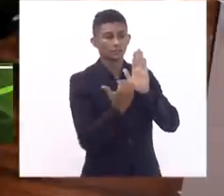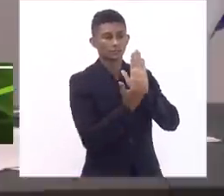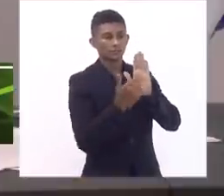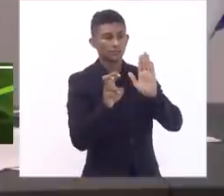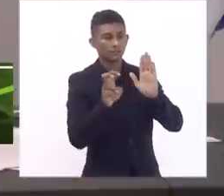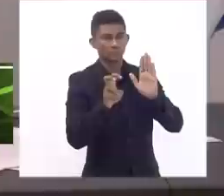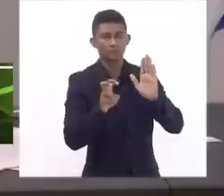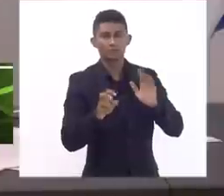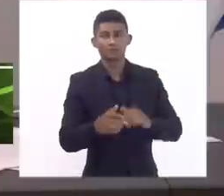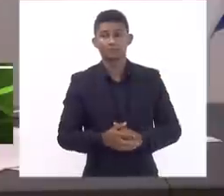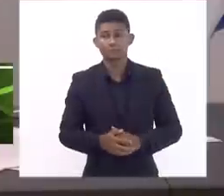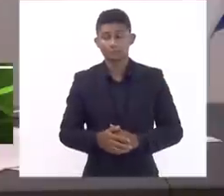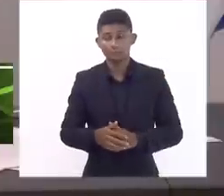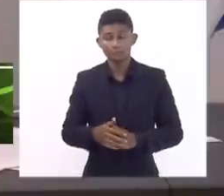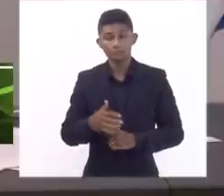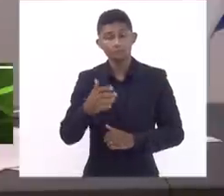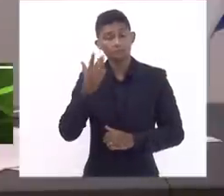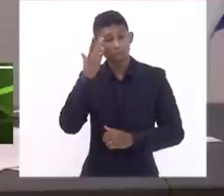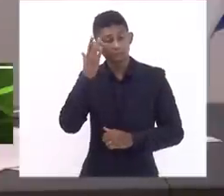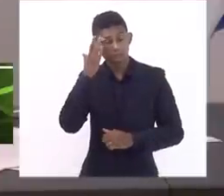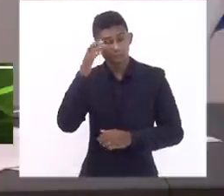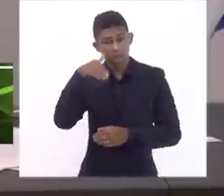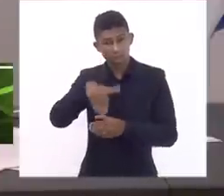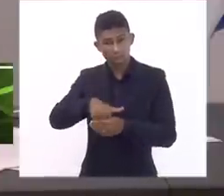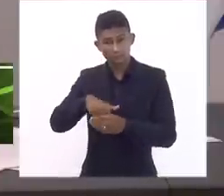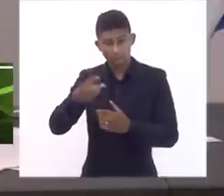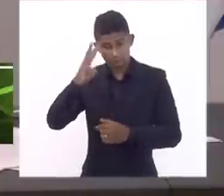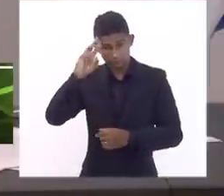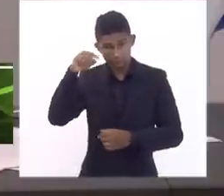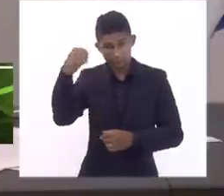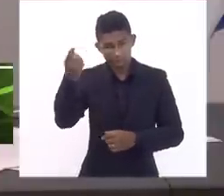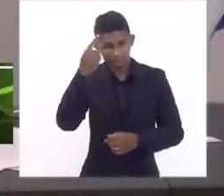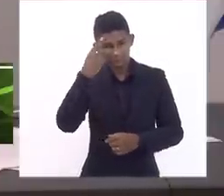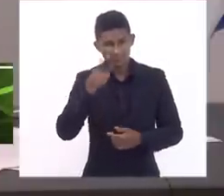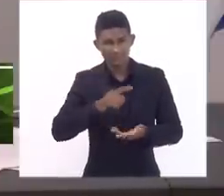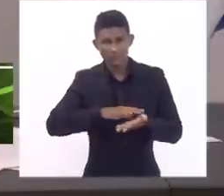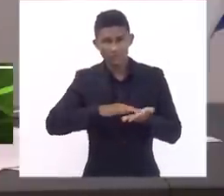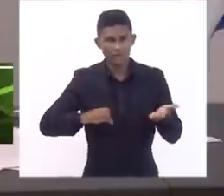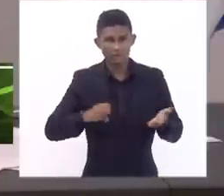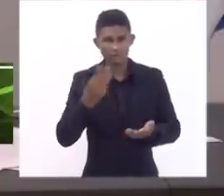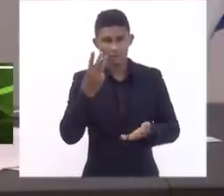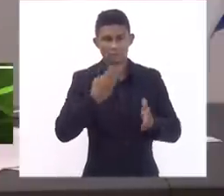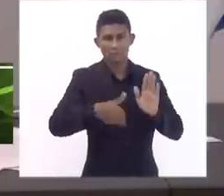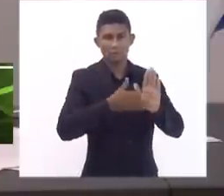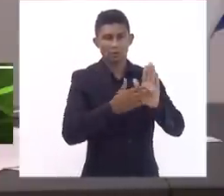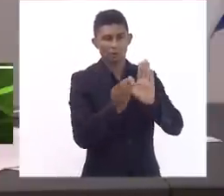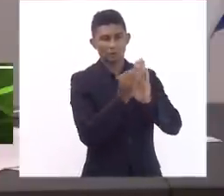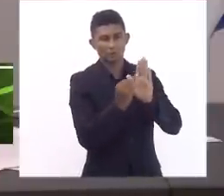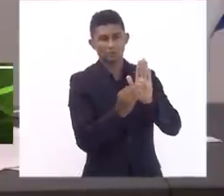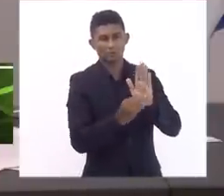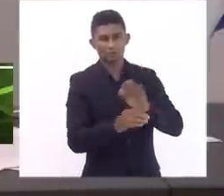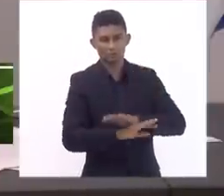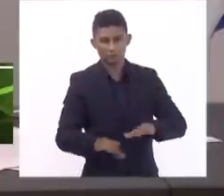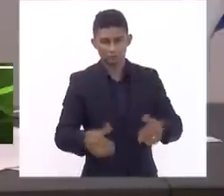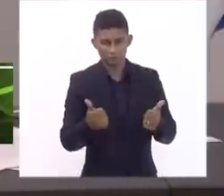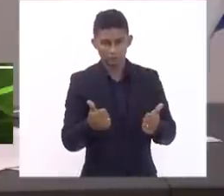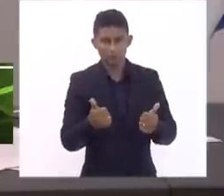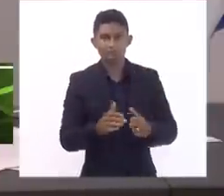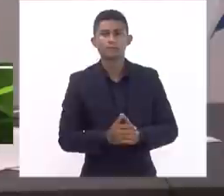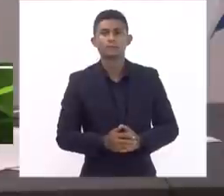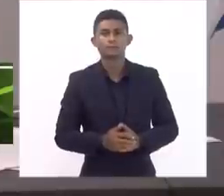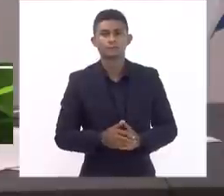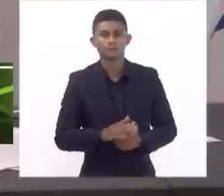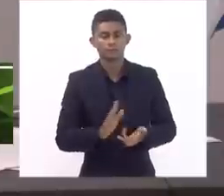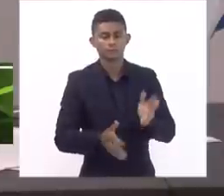Votamos amanhã e quinta, na próxima terça, uma pauta só com esses três vetos, por enquanto. Sexto.